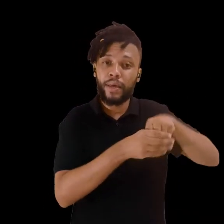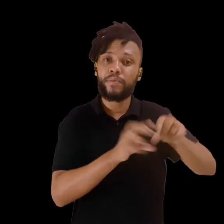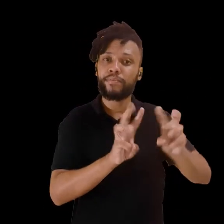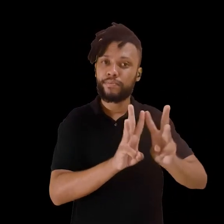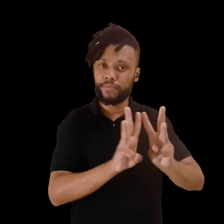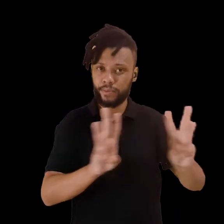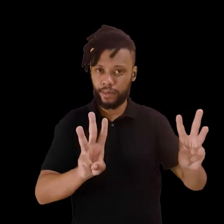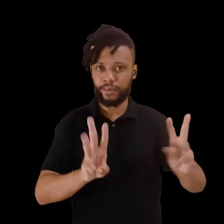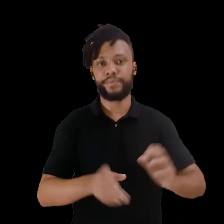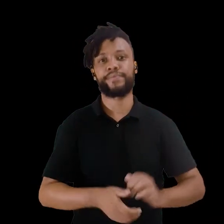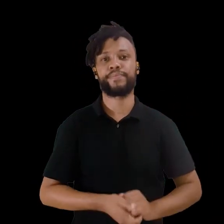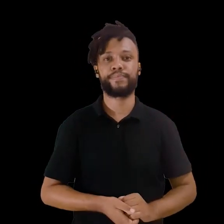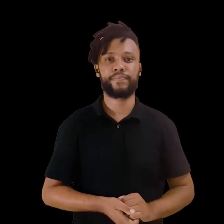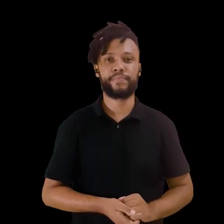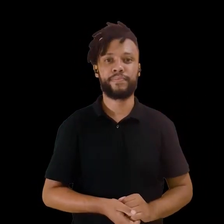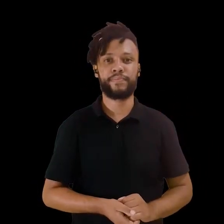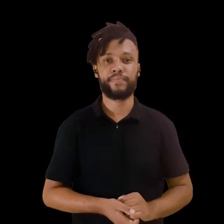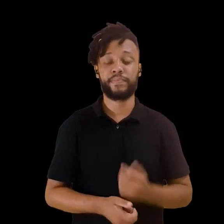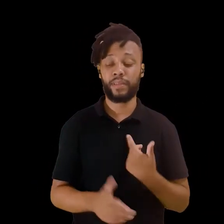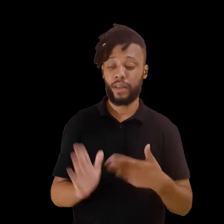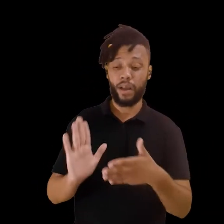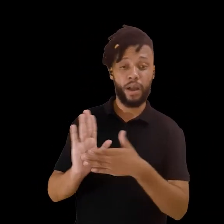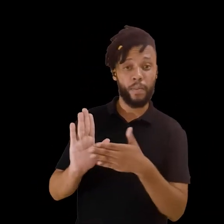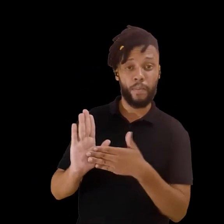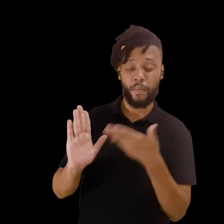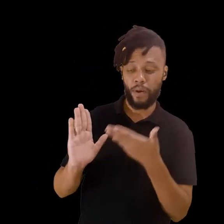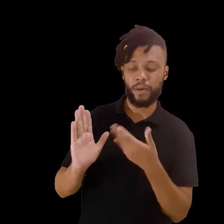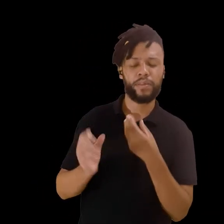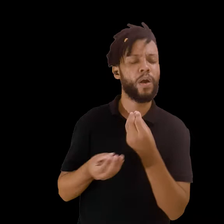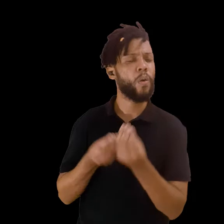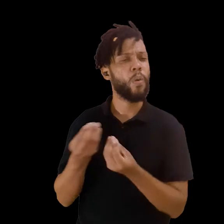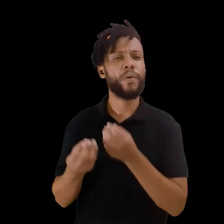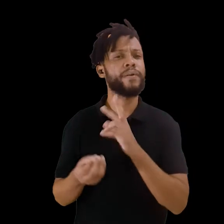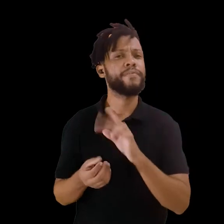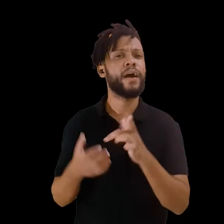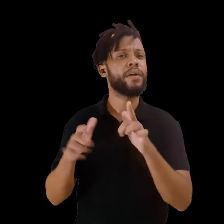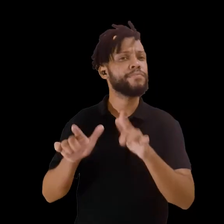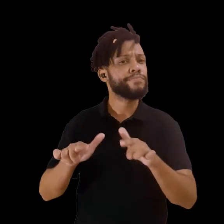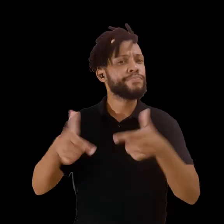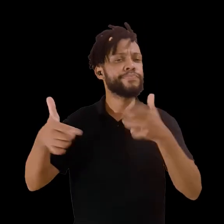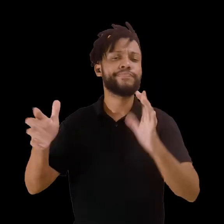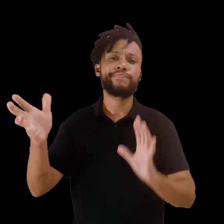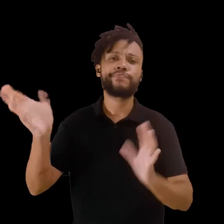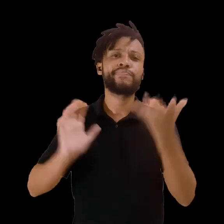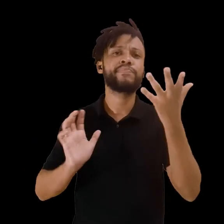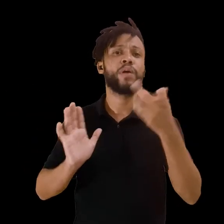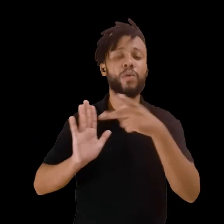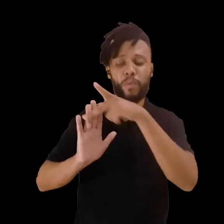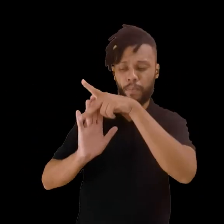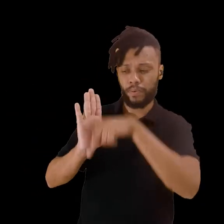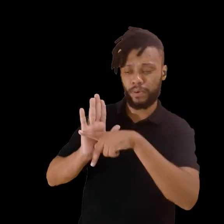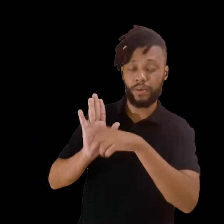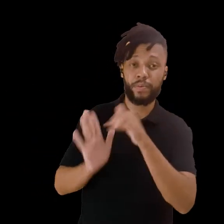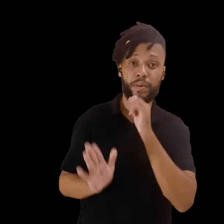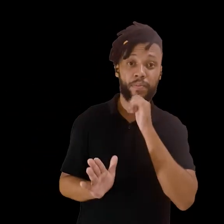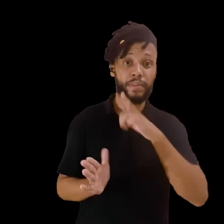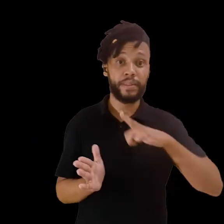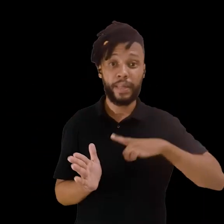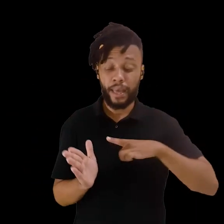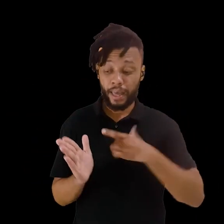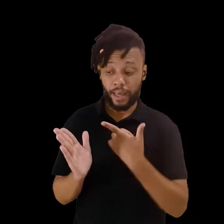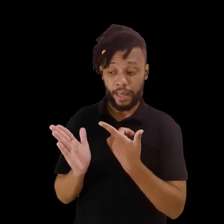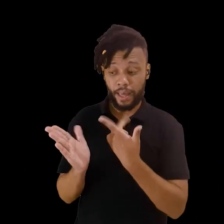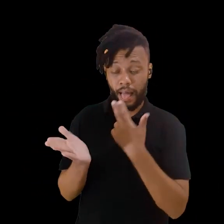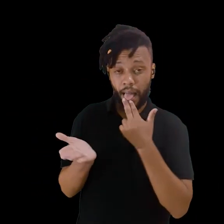site. No caso da proposta, como você vai executar o seu projeto. Então, você ter as cartas